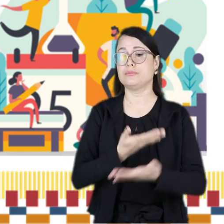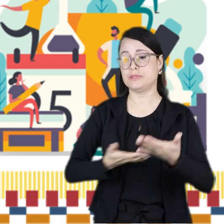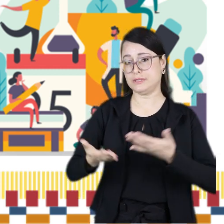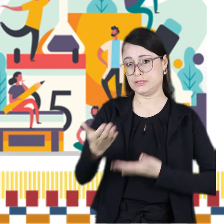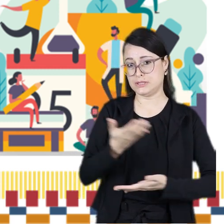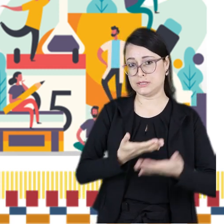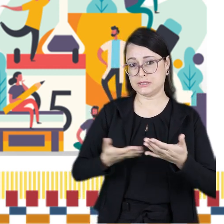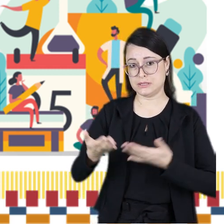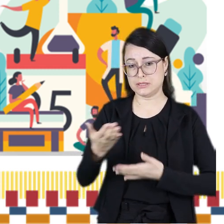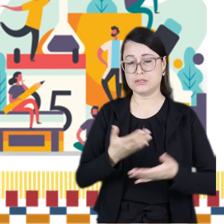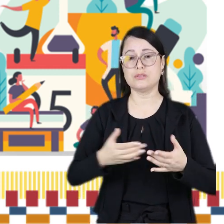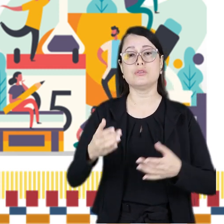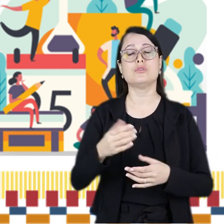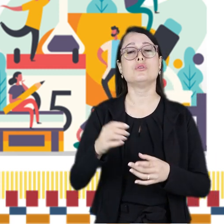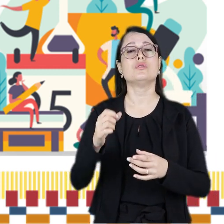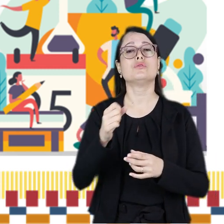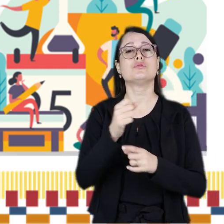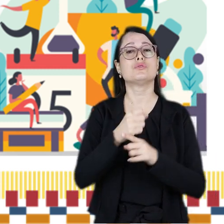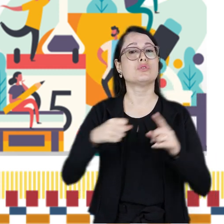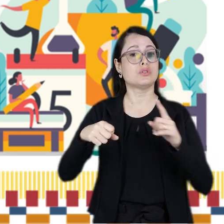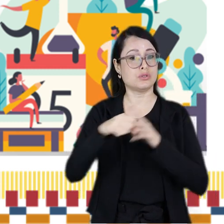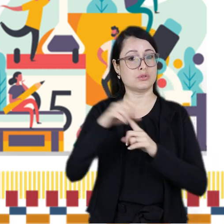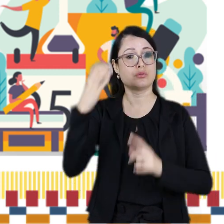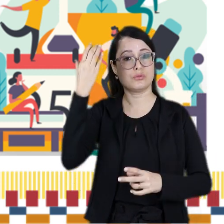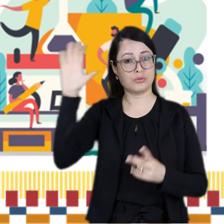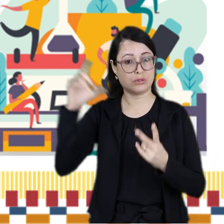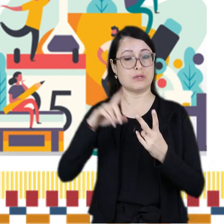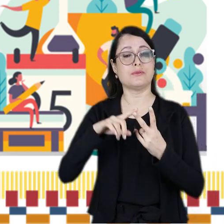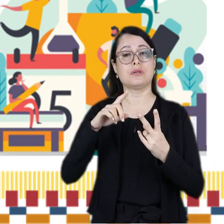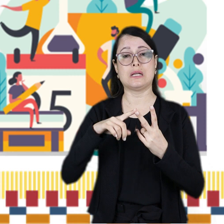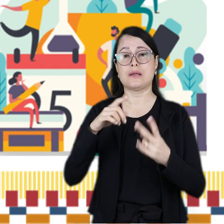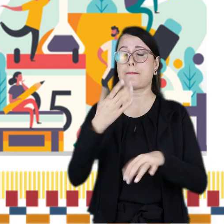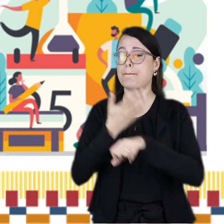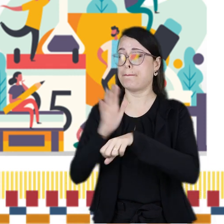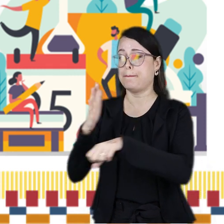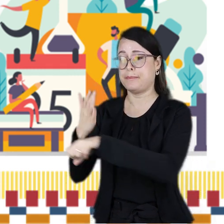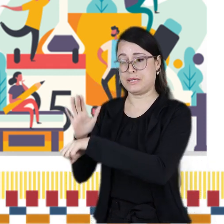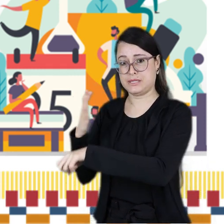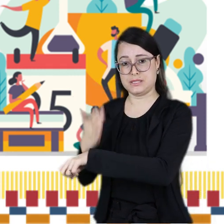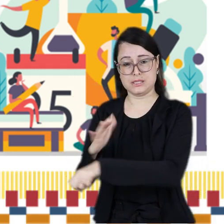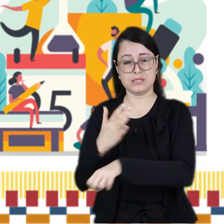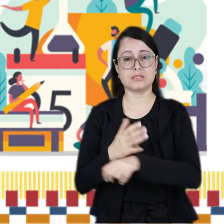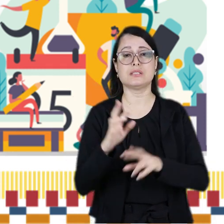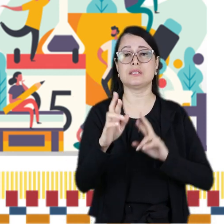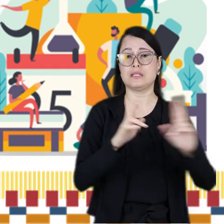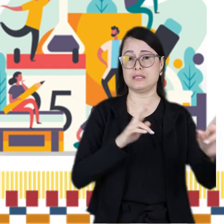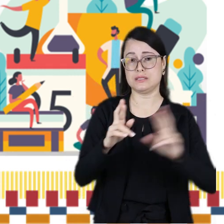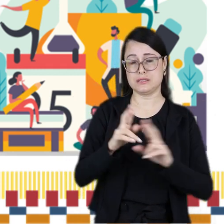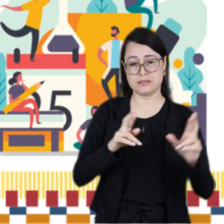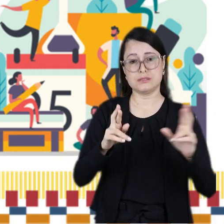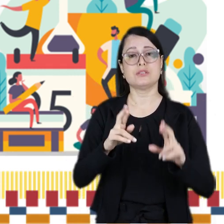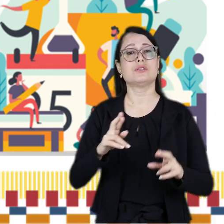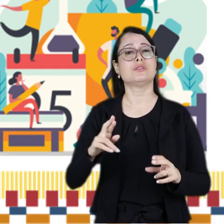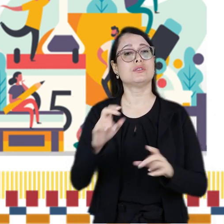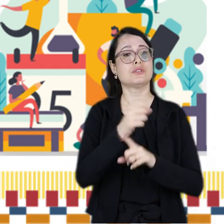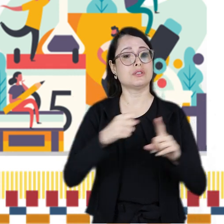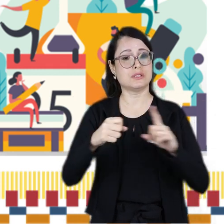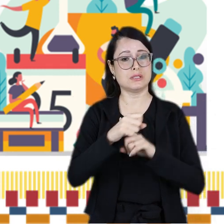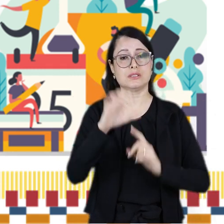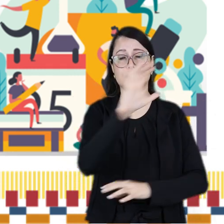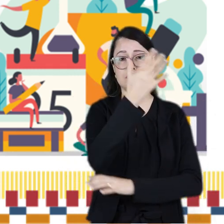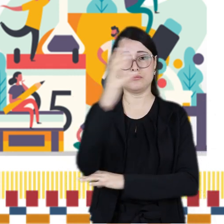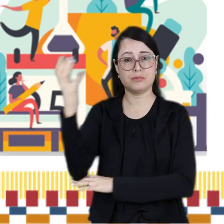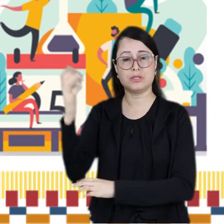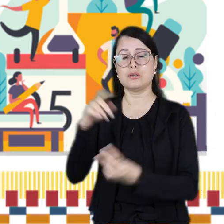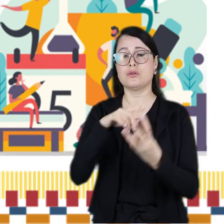sociocultural, né? As práticas dos estudantes direcionadas para as relações sociais, para o meio ambiente e em processos criativos, né?